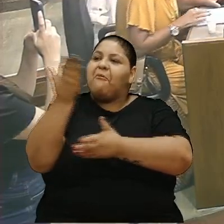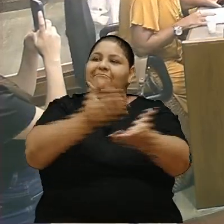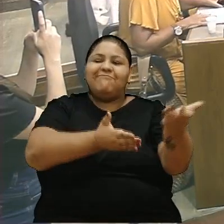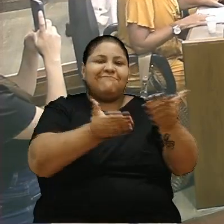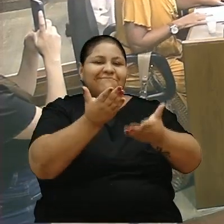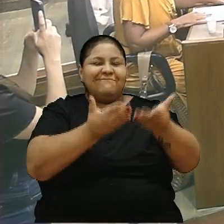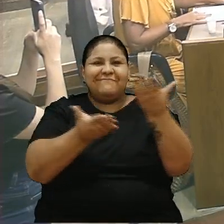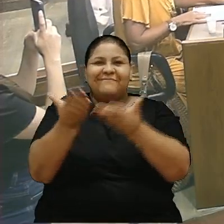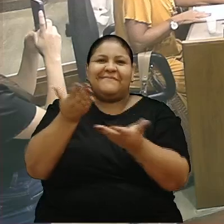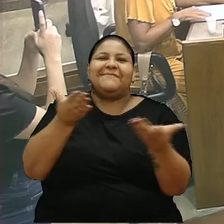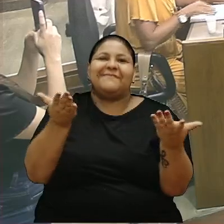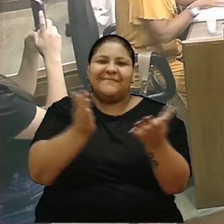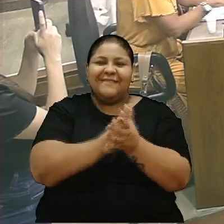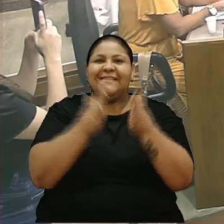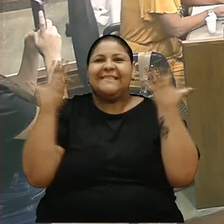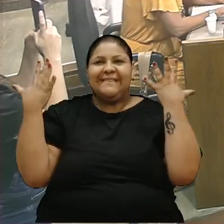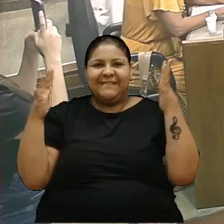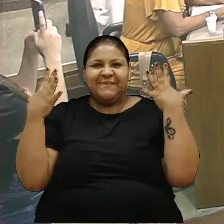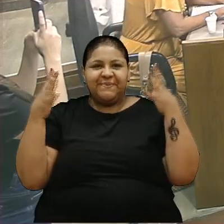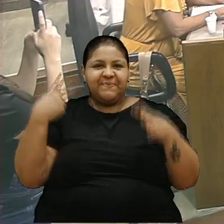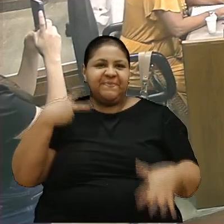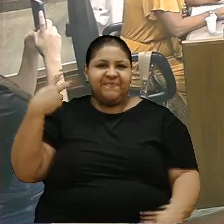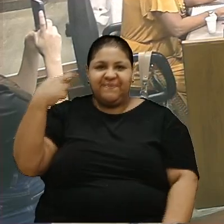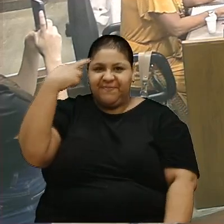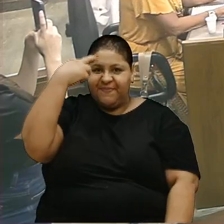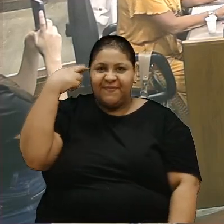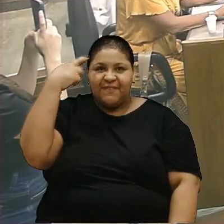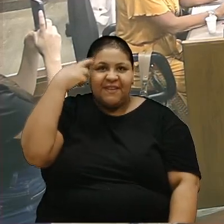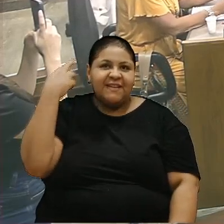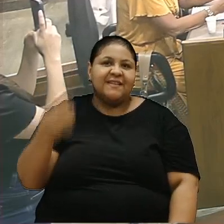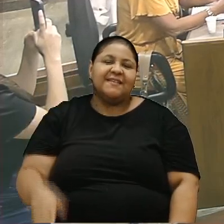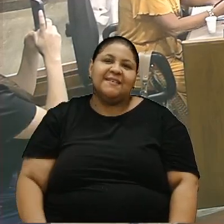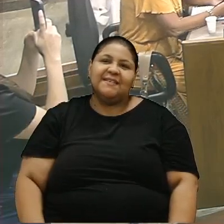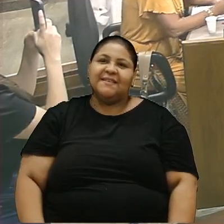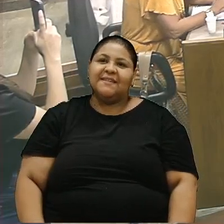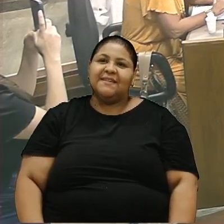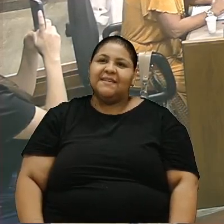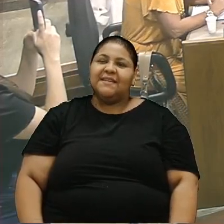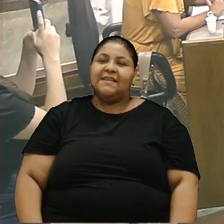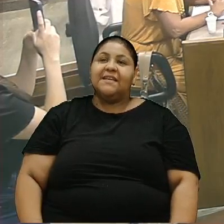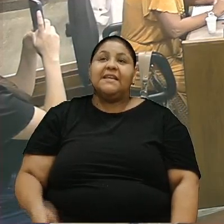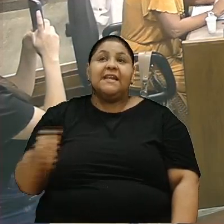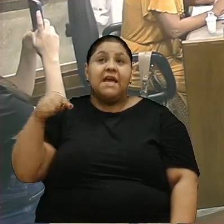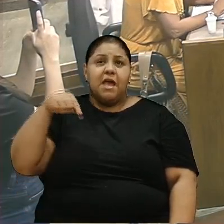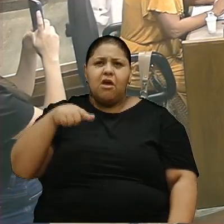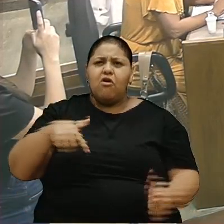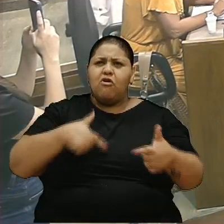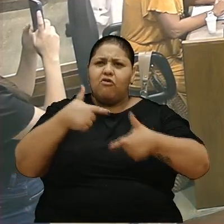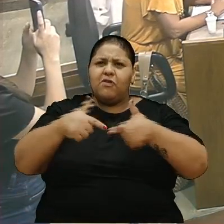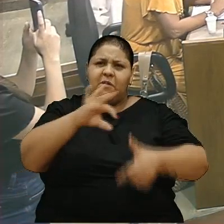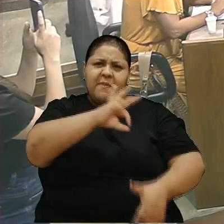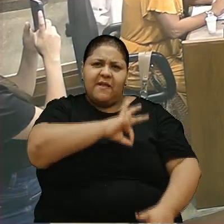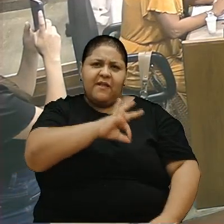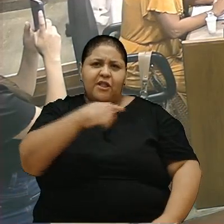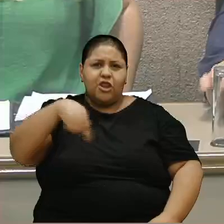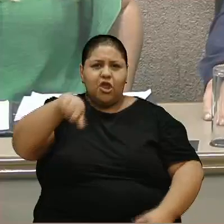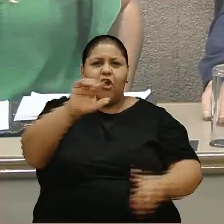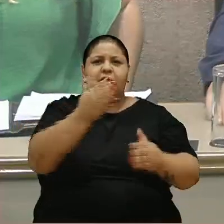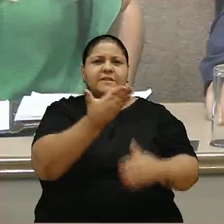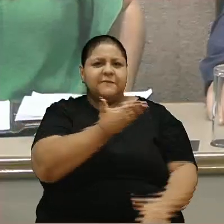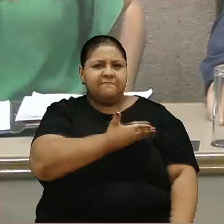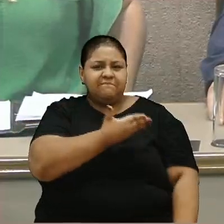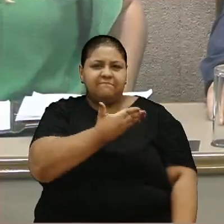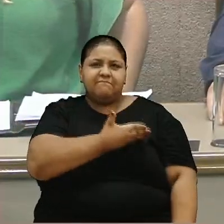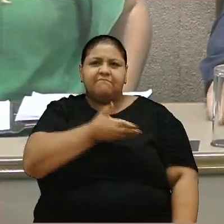Né? Então, meus parabéns, vereador Rafael, né? Já de longa data, mesmo quando eu estava na brigada, já éramos amigos aí